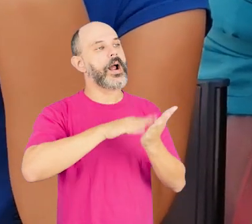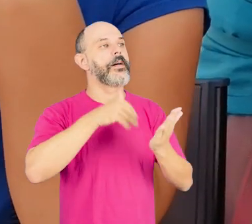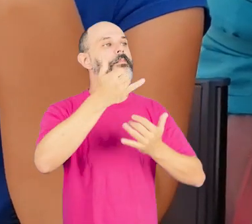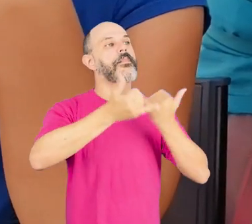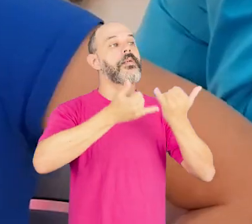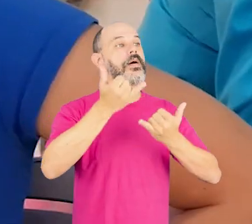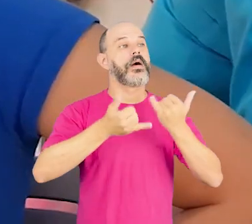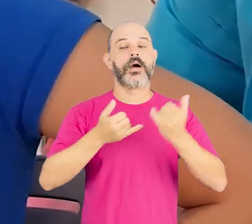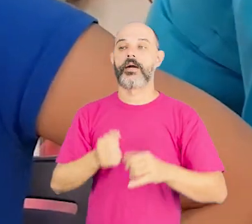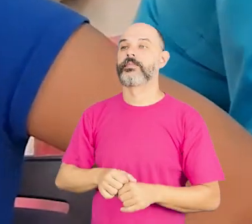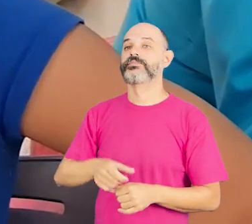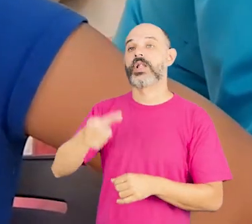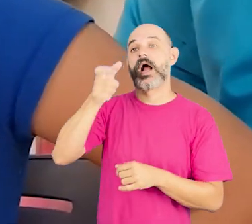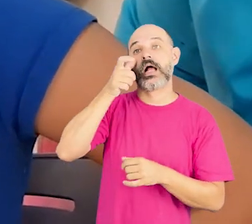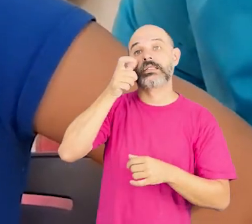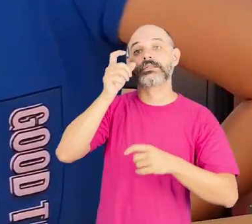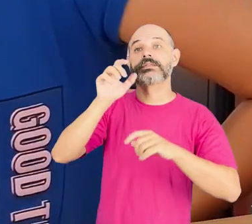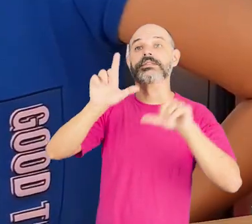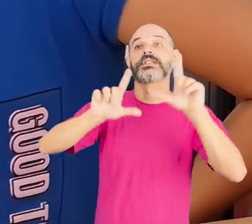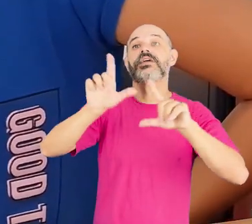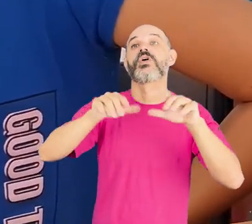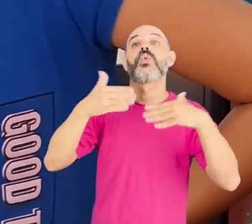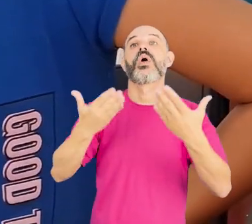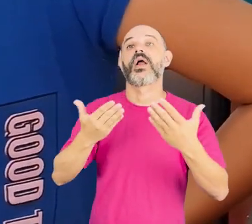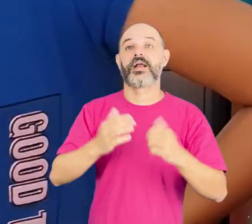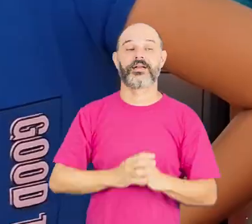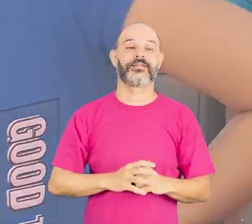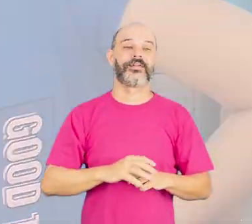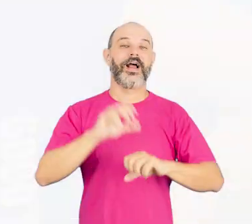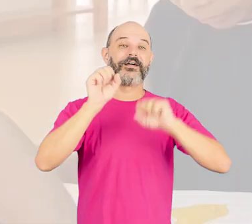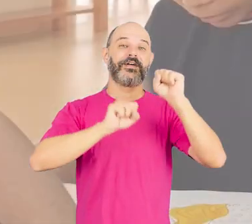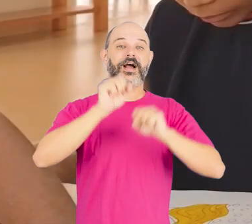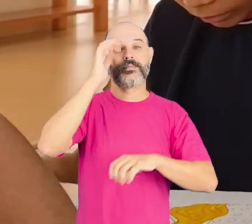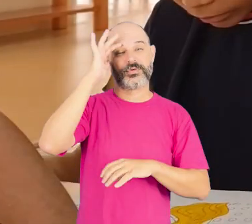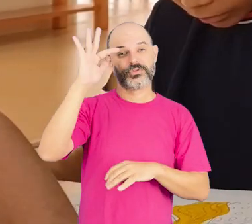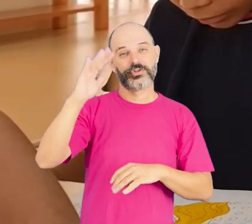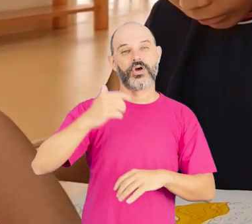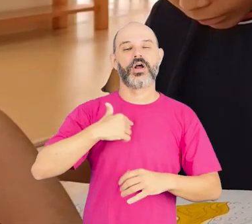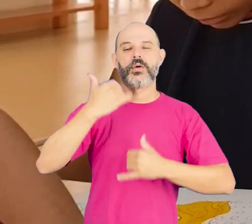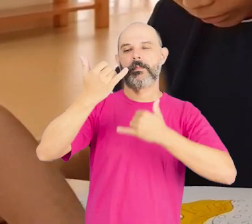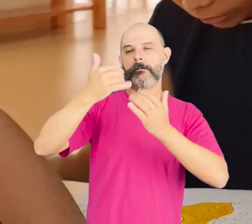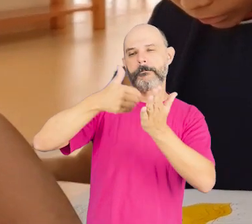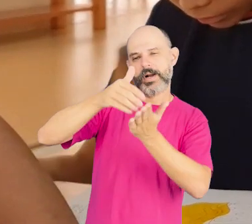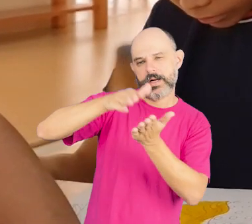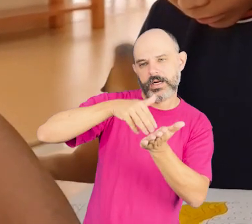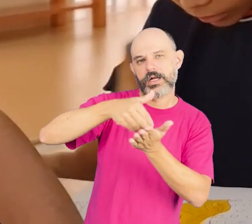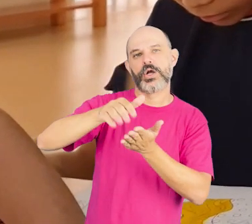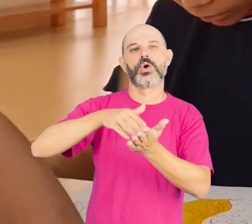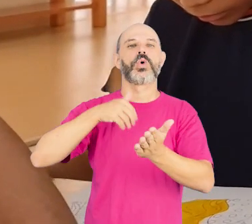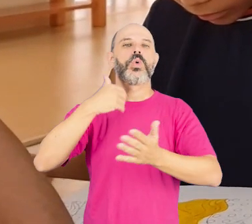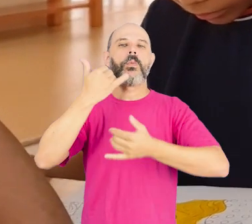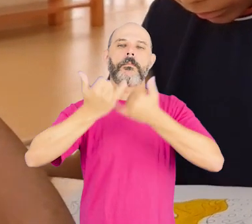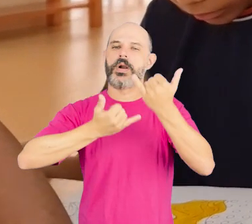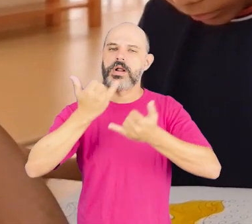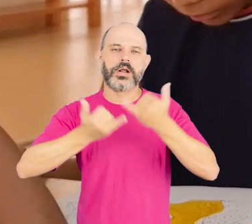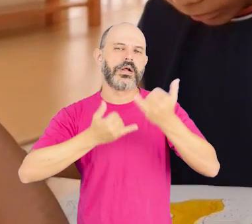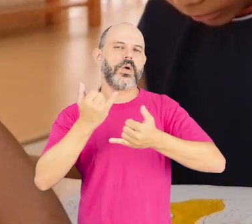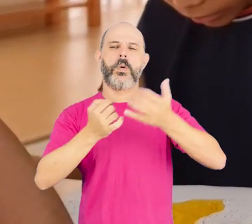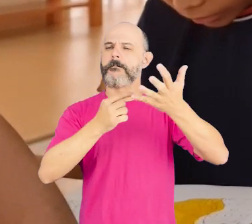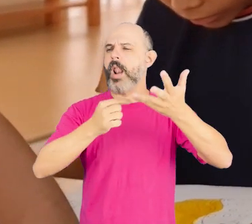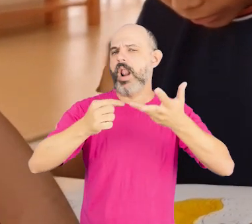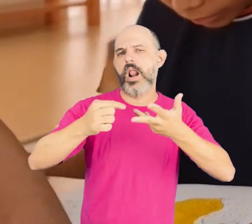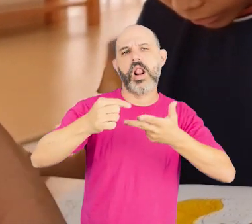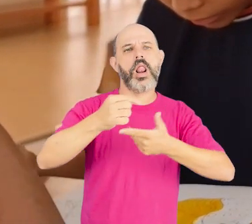Pintar e brincar. O que você gosta de assistir na TV? A fábrica de sonhos. Eu pinto, brinco, eu